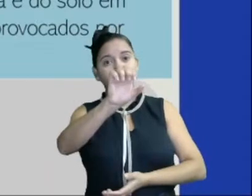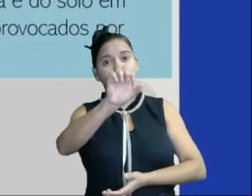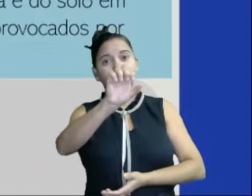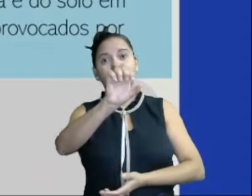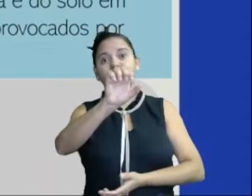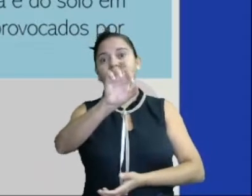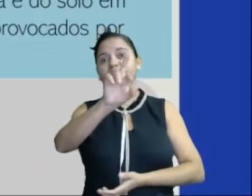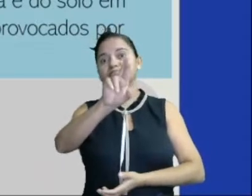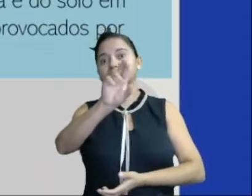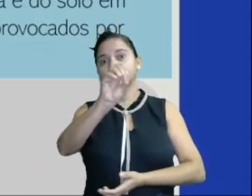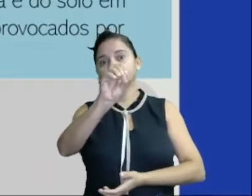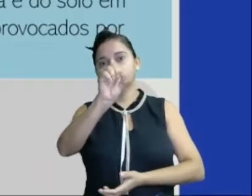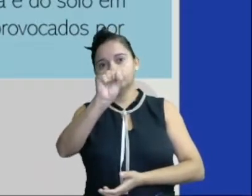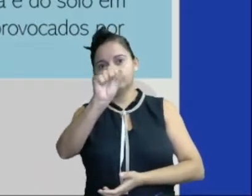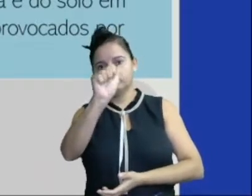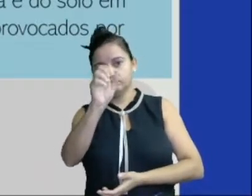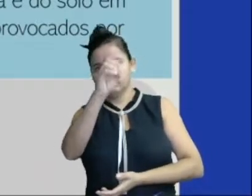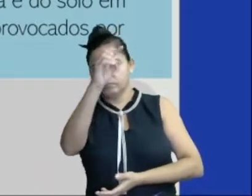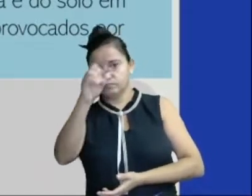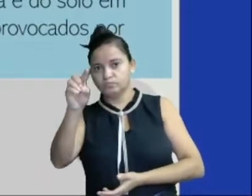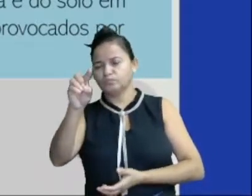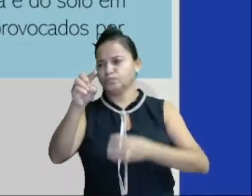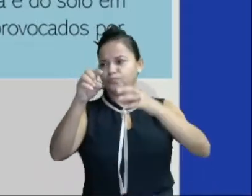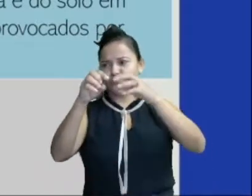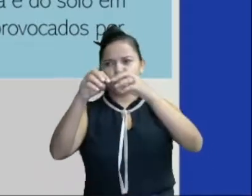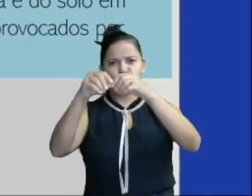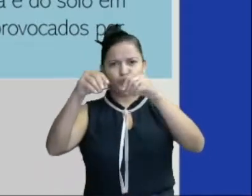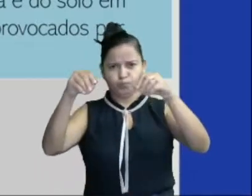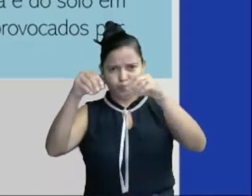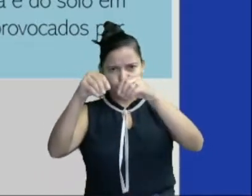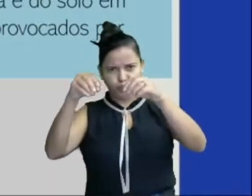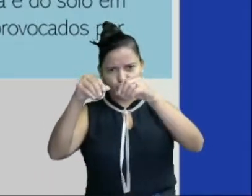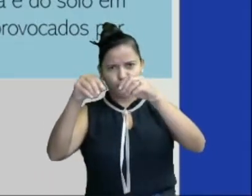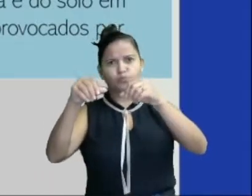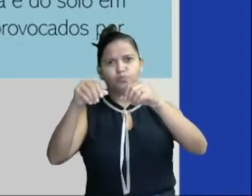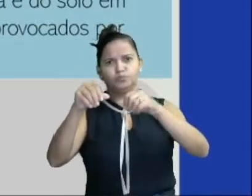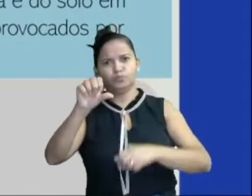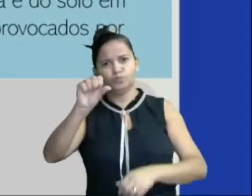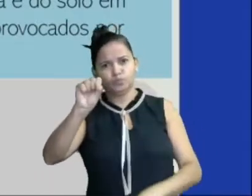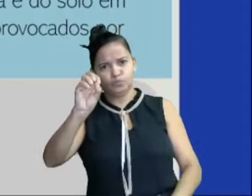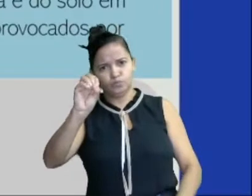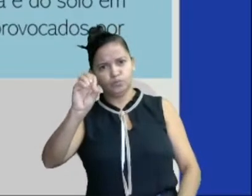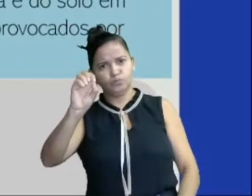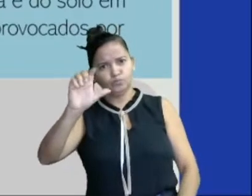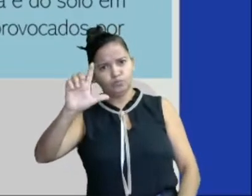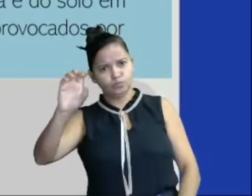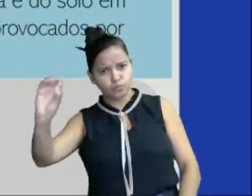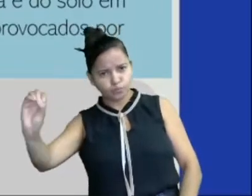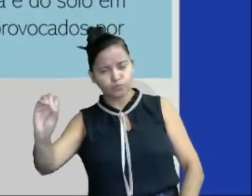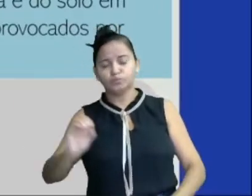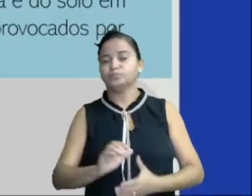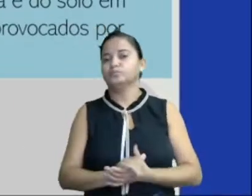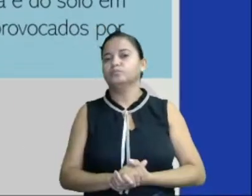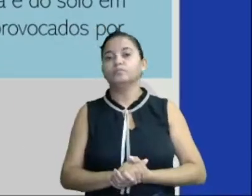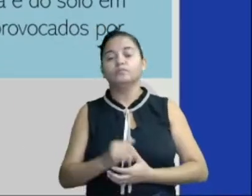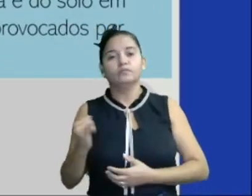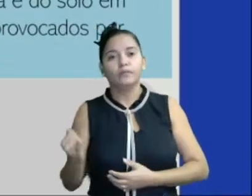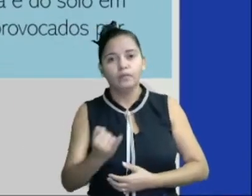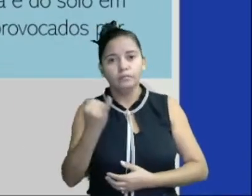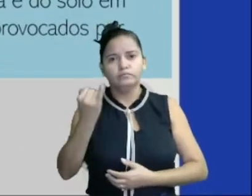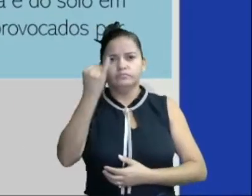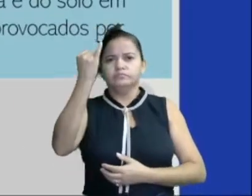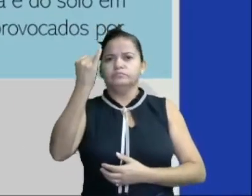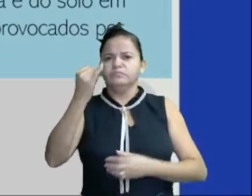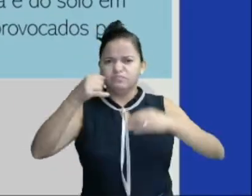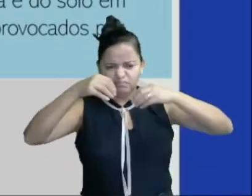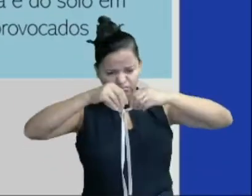tá certo? O objeto de aprendizagem que nós iremos trabalhar nessa aula a respeito do uso